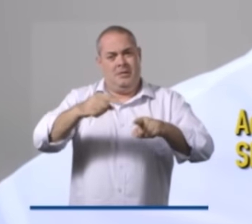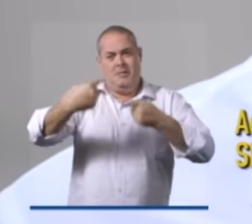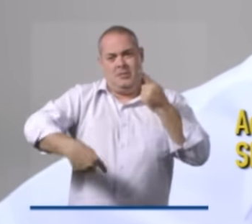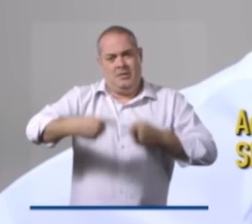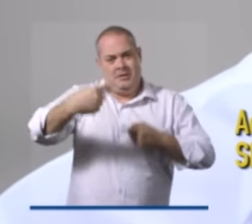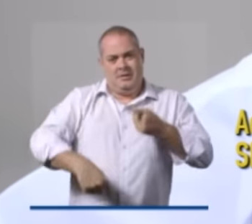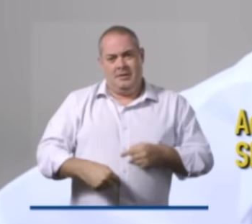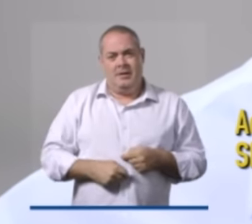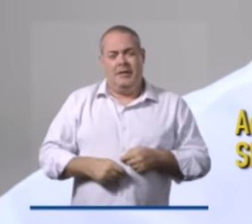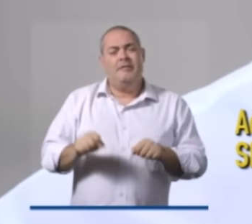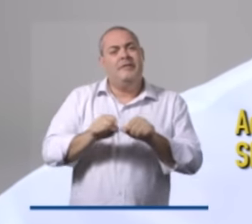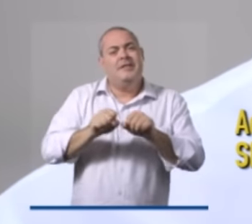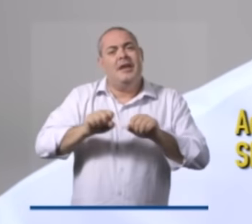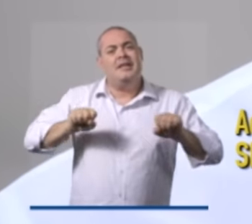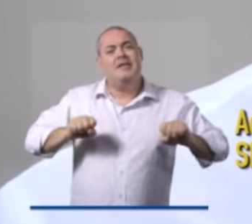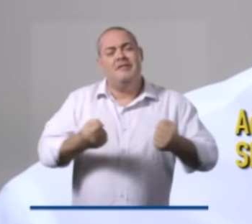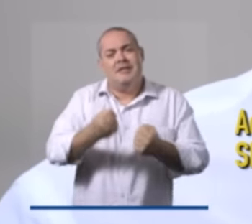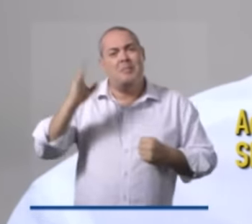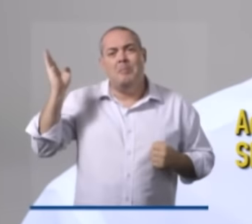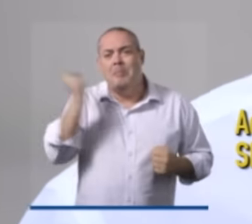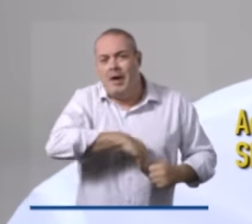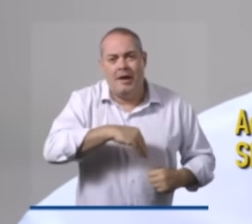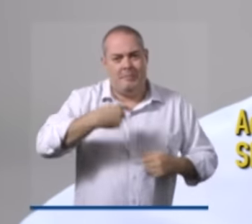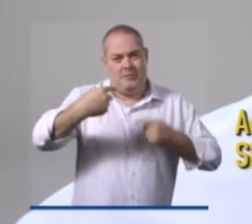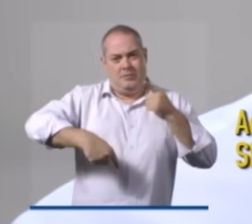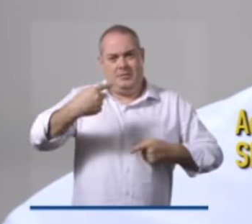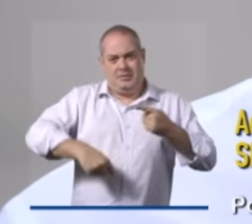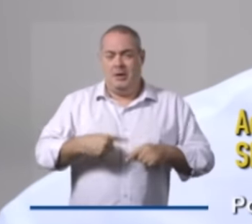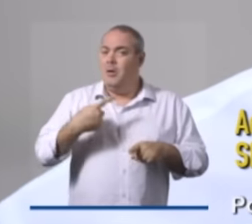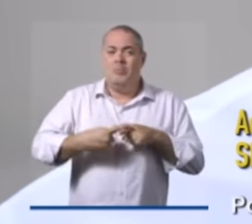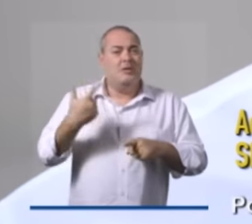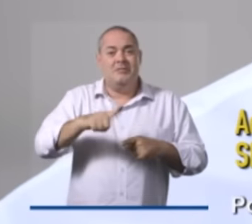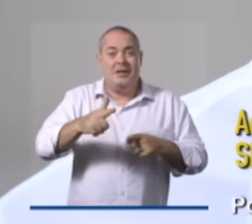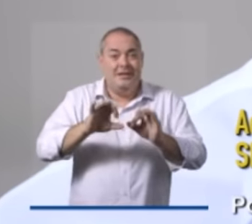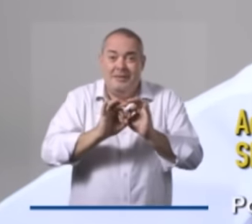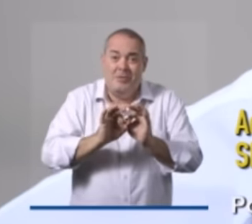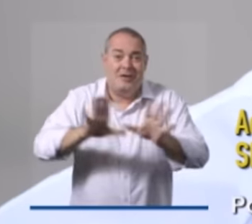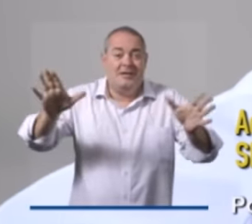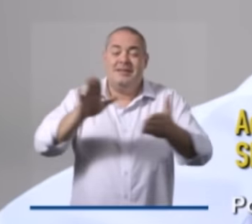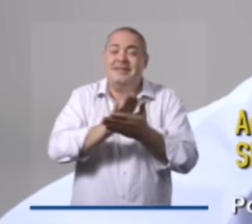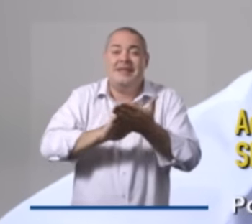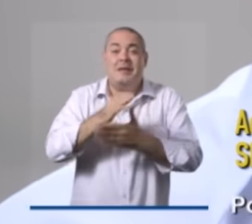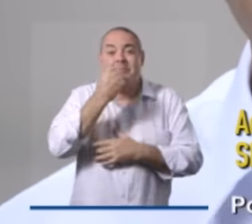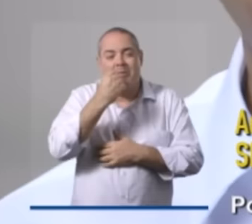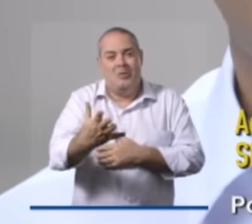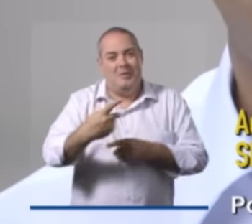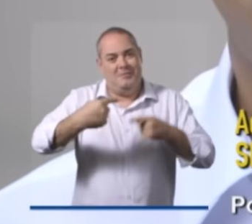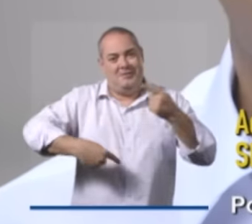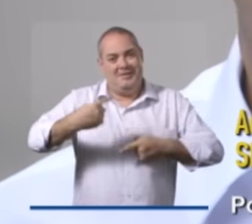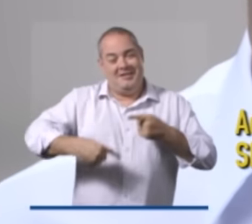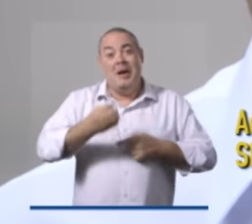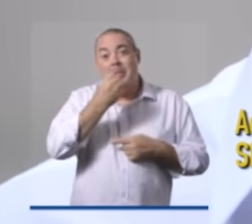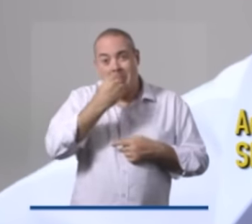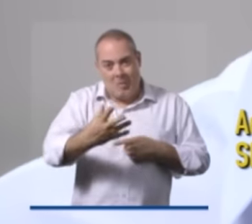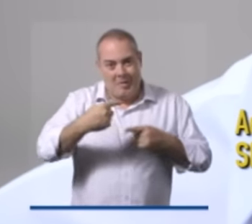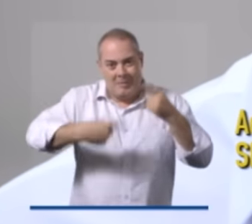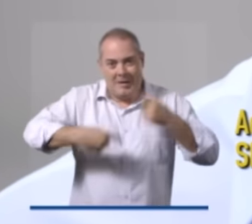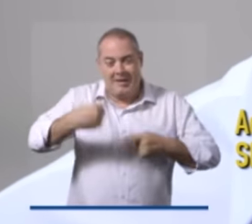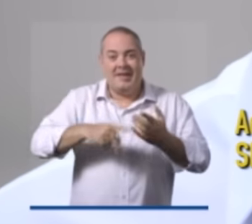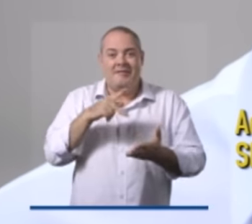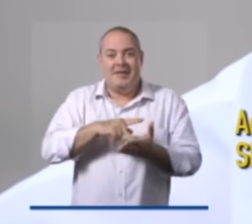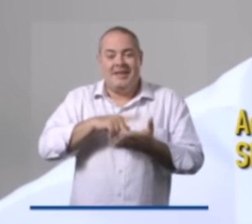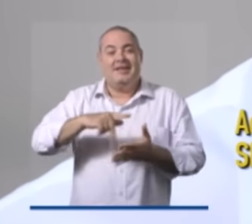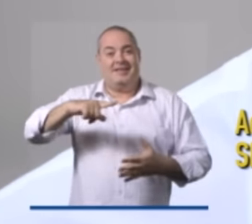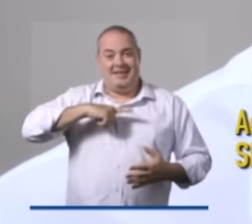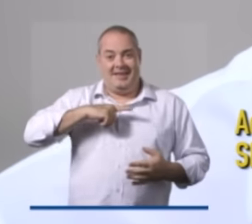política. Com isso, fizeram a defesa da má política. Porque não existe democracia sem a boa política. Sem a boa